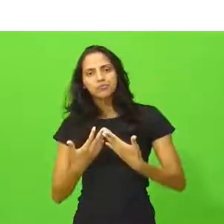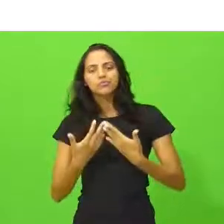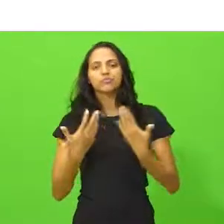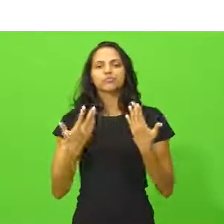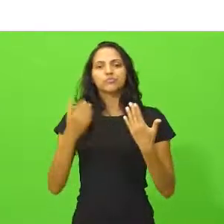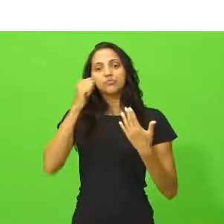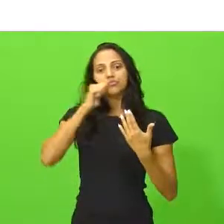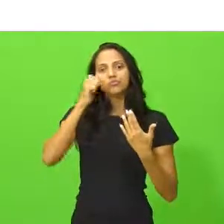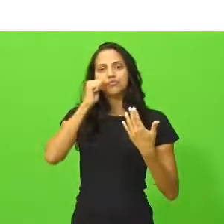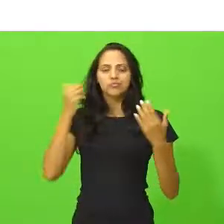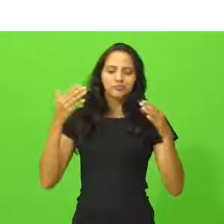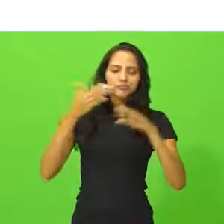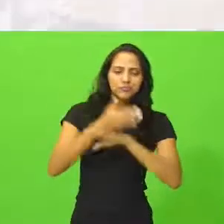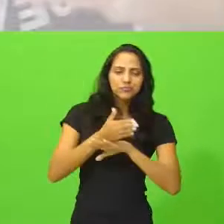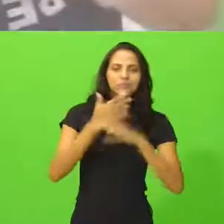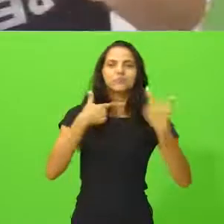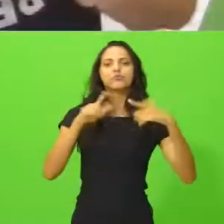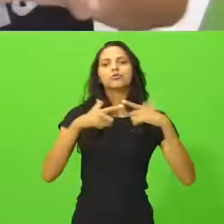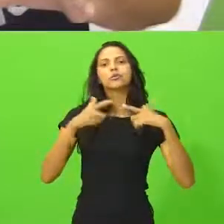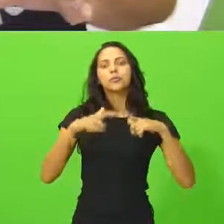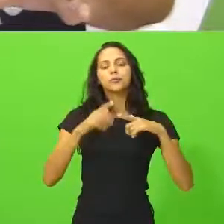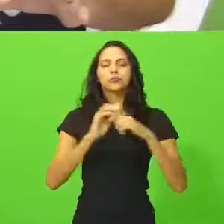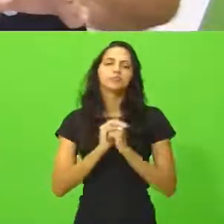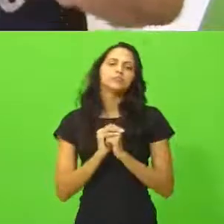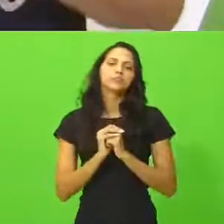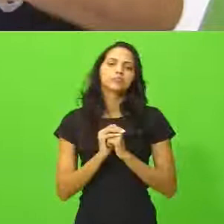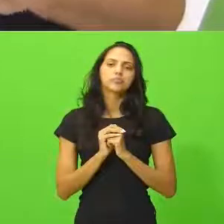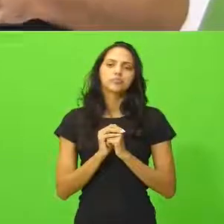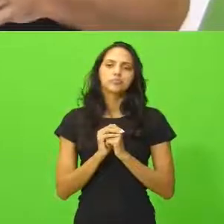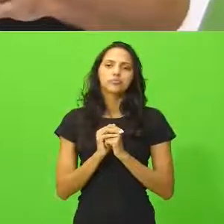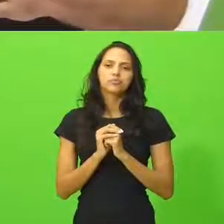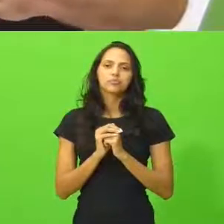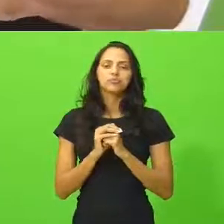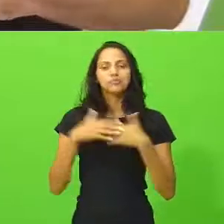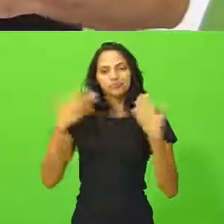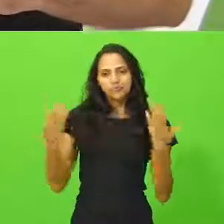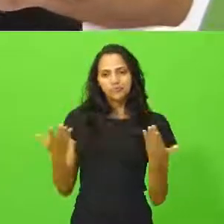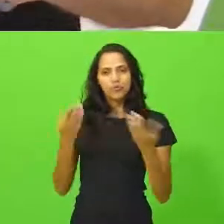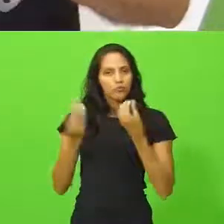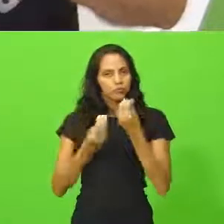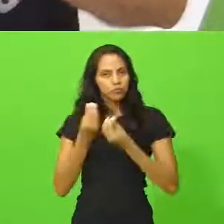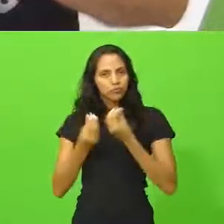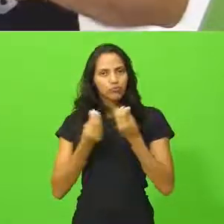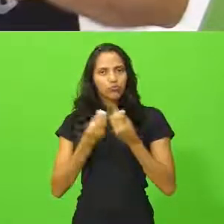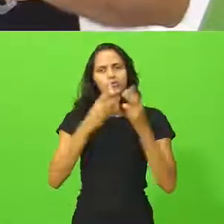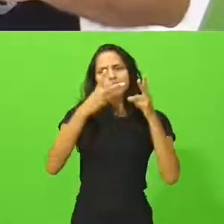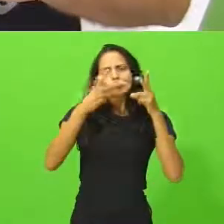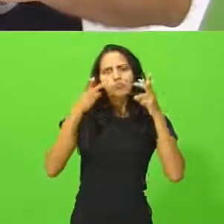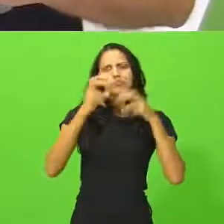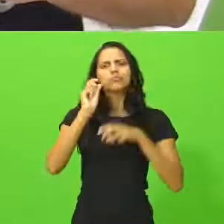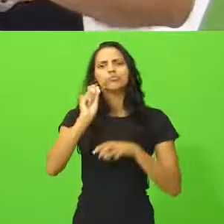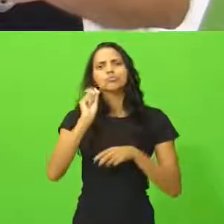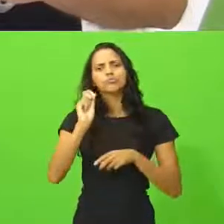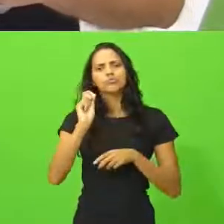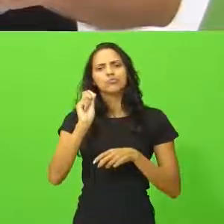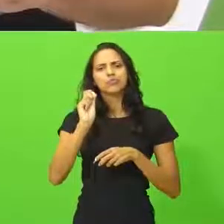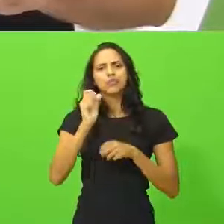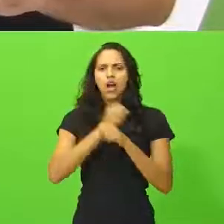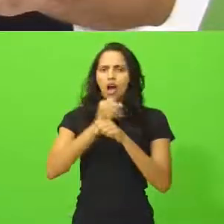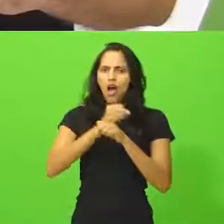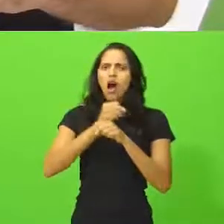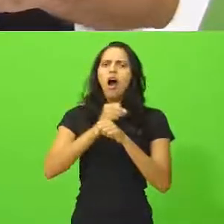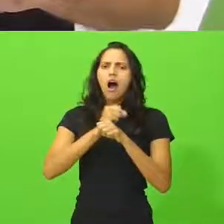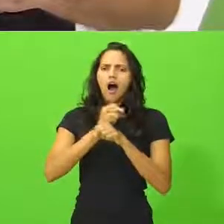o ingresso da mulher no mercado de trabalho. Pois bem, a gente nota que nos